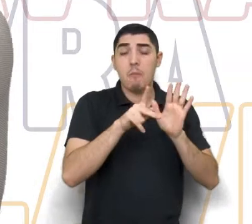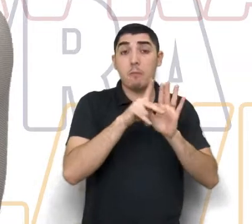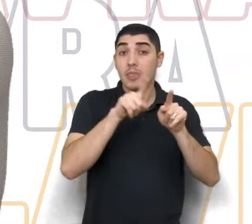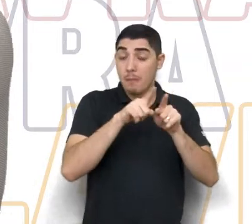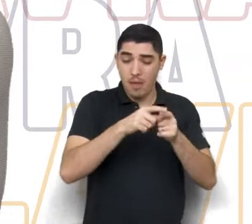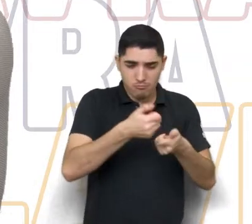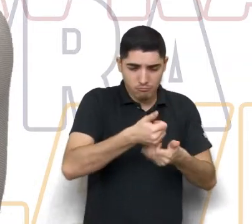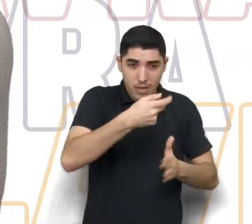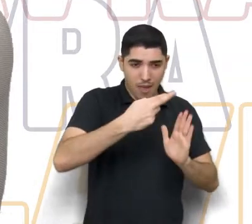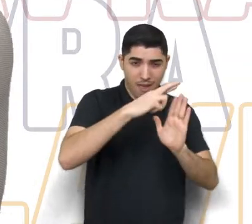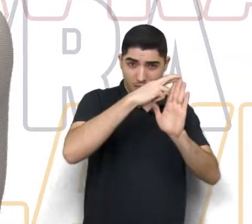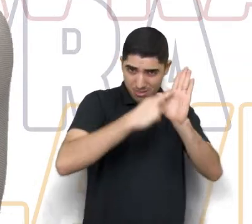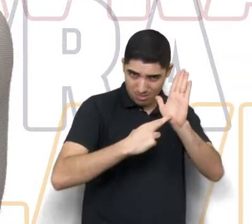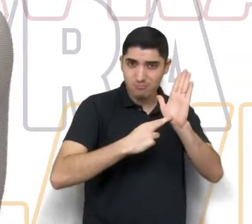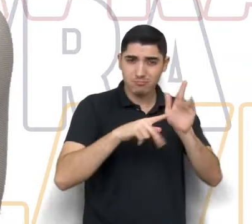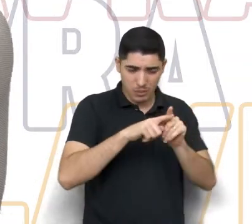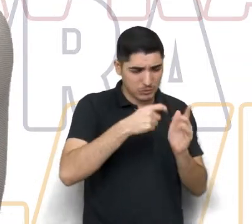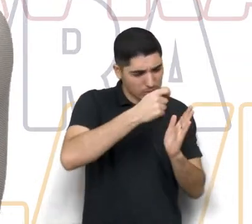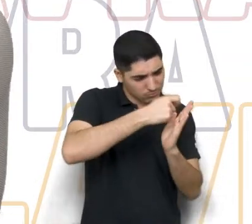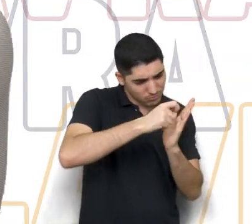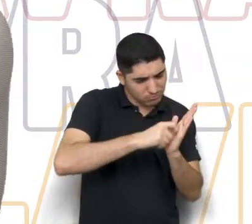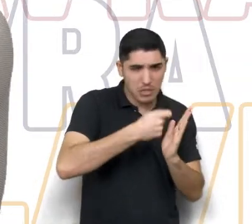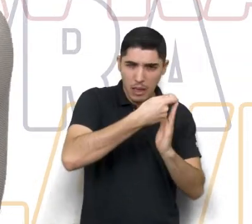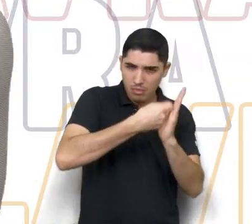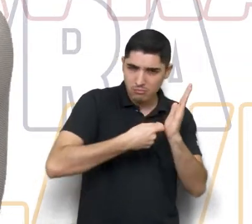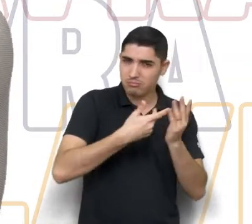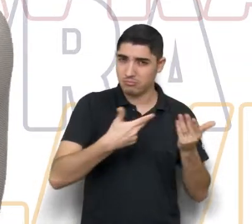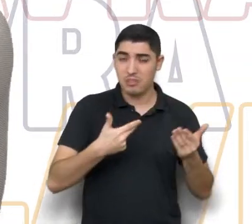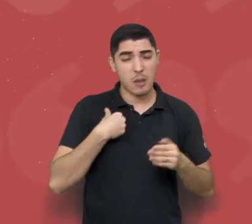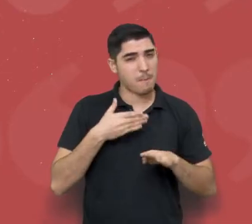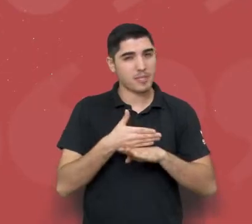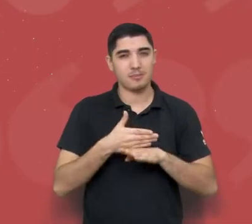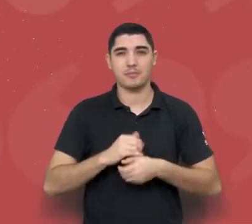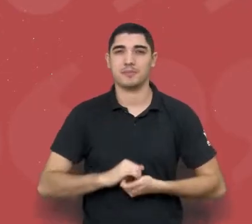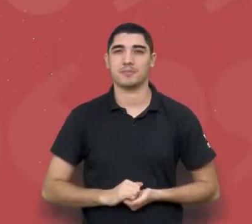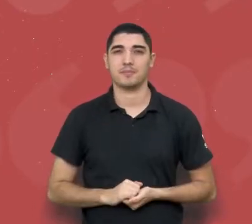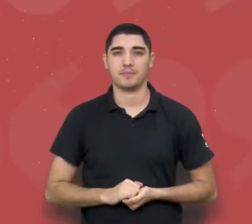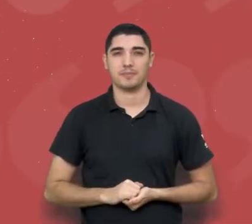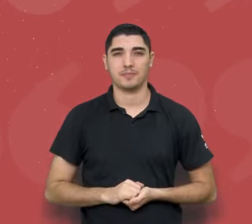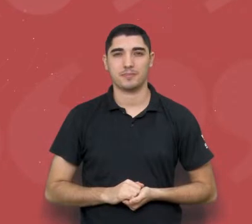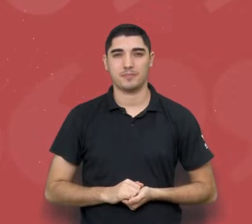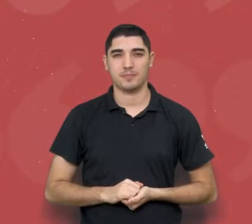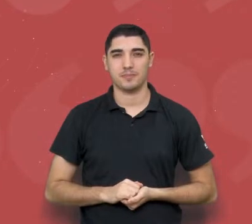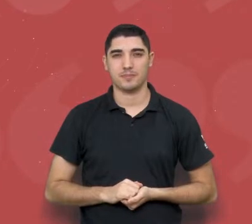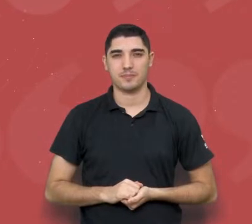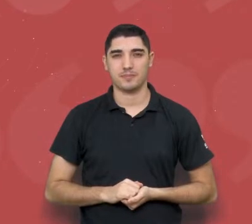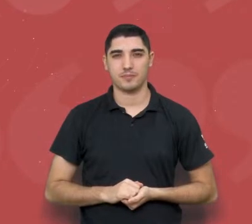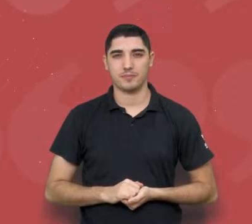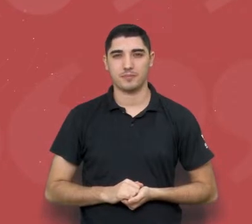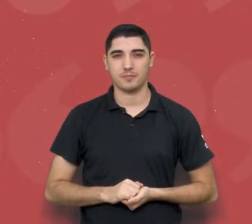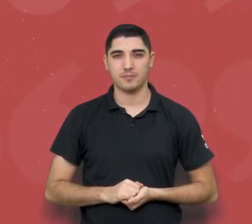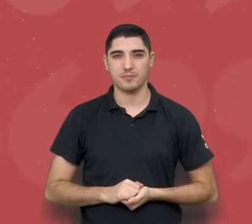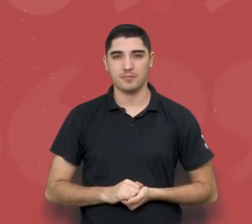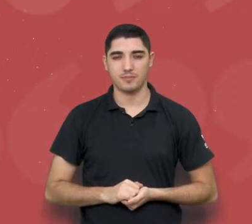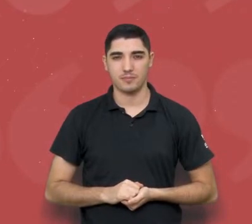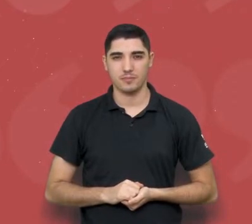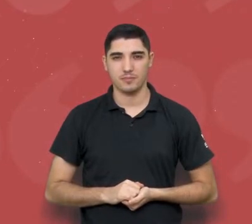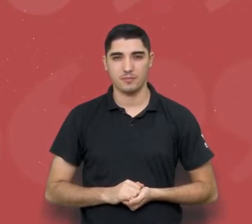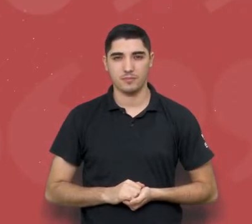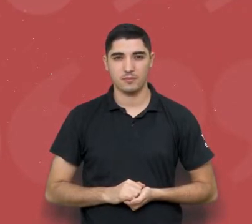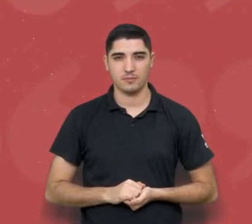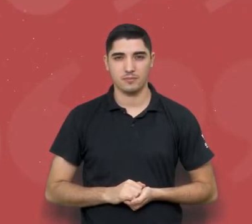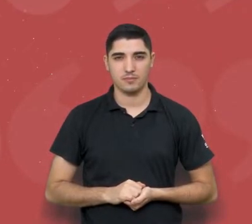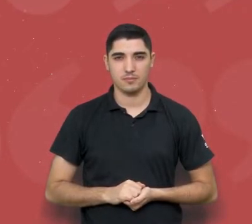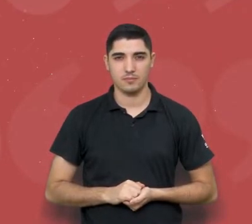era composição, né? E como eu gostava muito, eu participava de tudo. Quando você percebeu que tinha uma voz